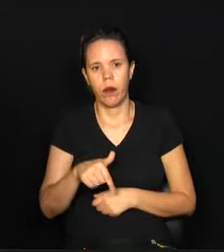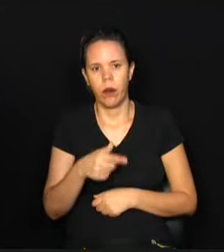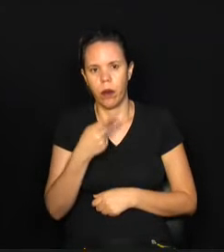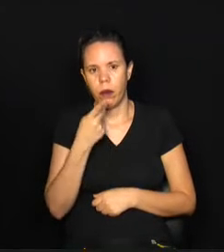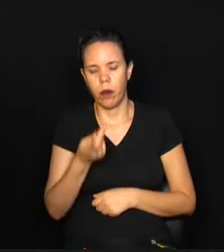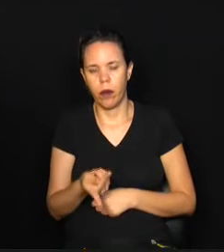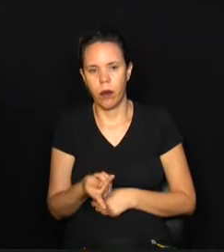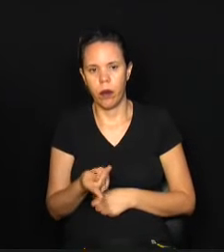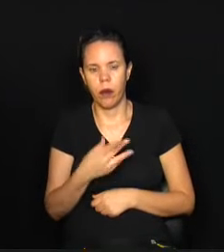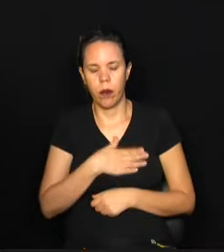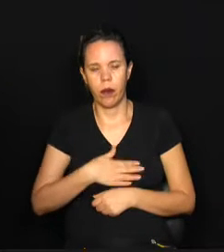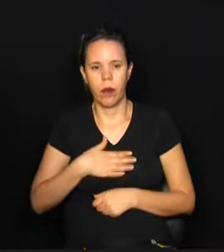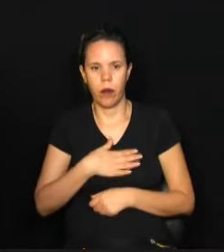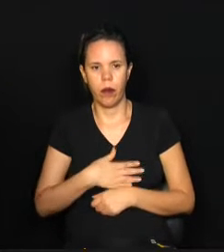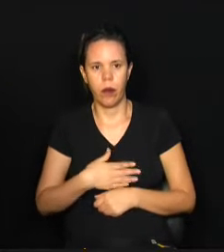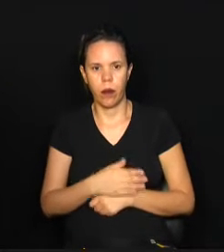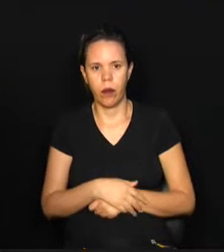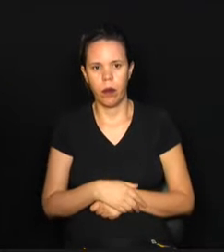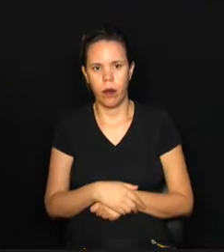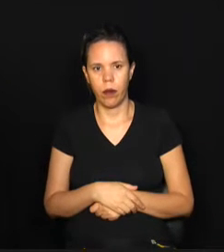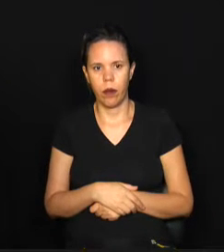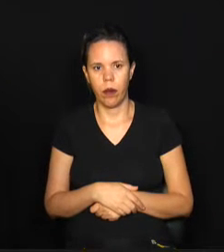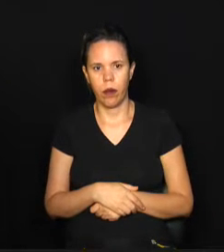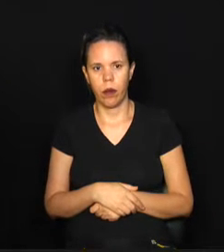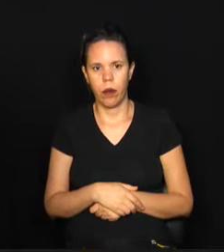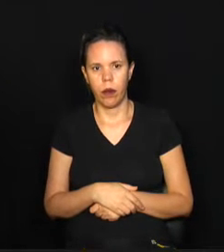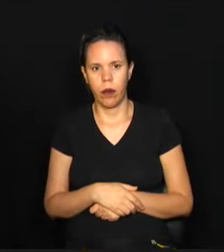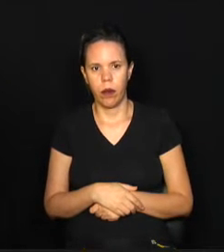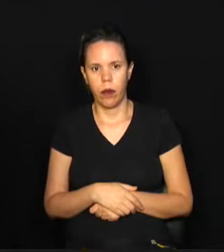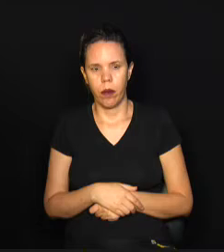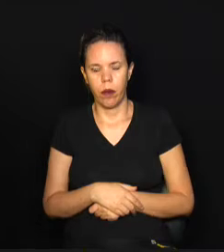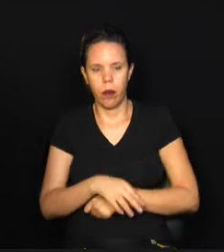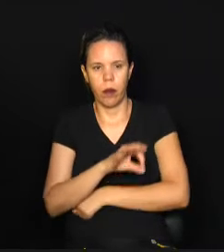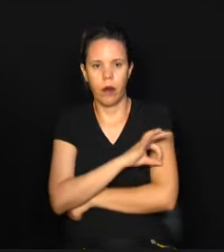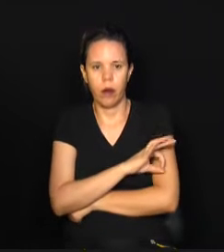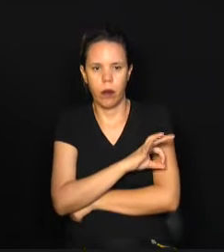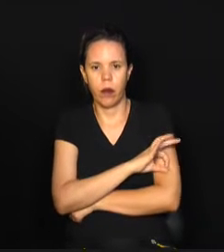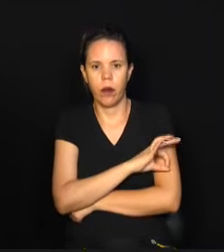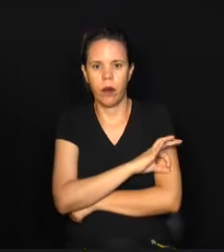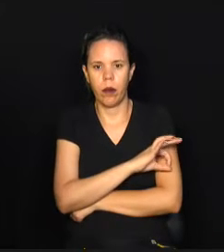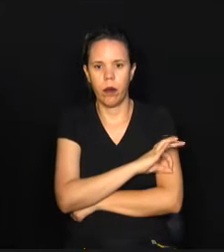isso, né? Gostaria que a prefeitura, né,